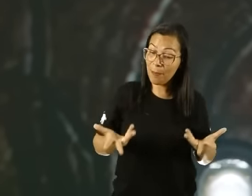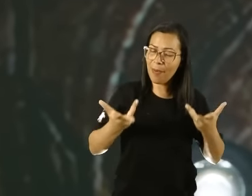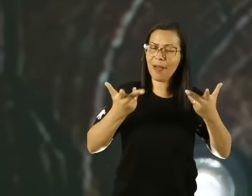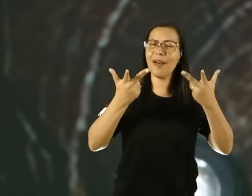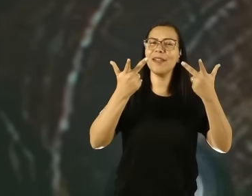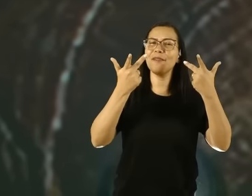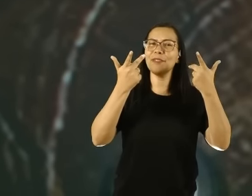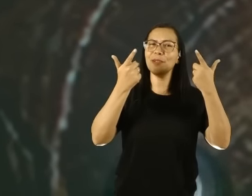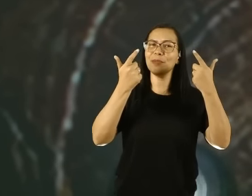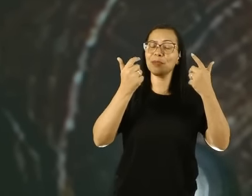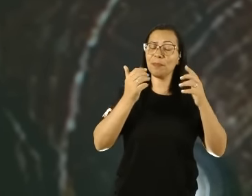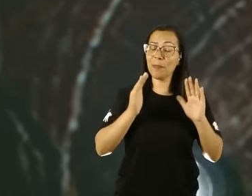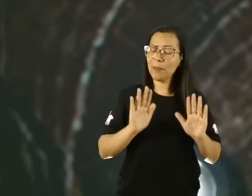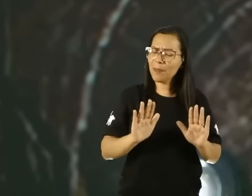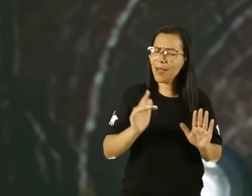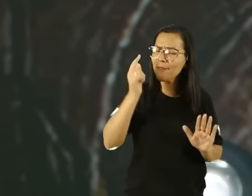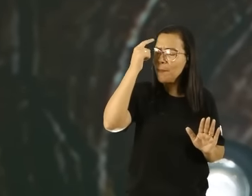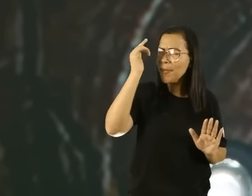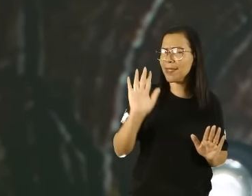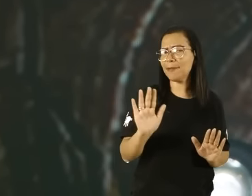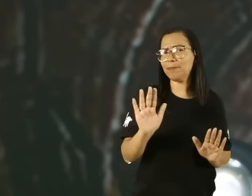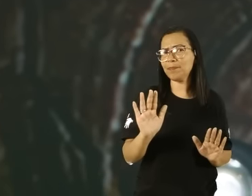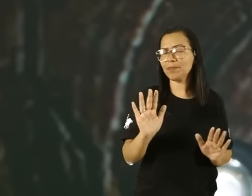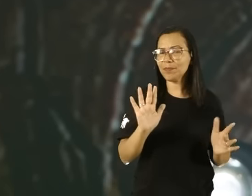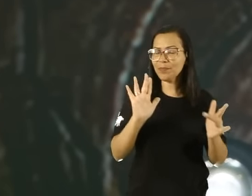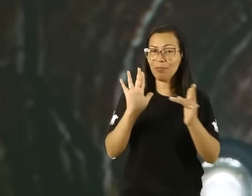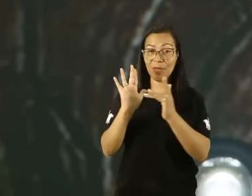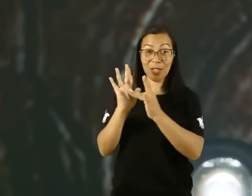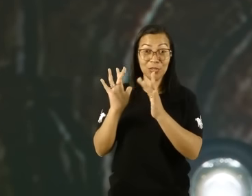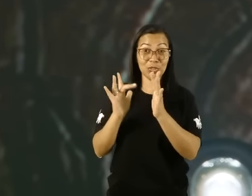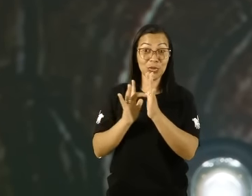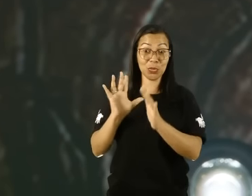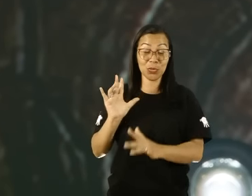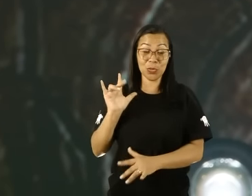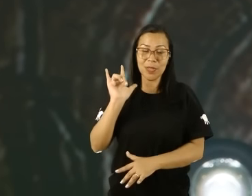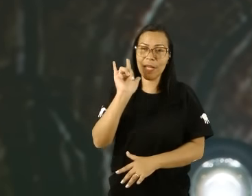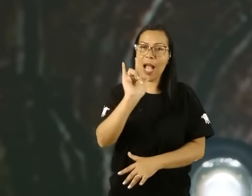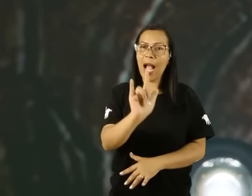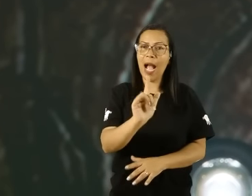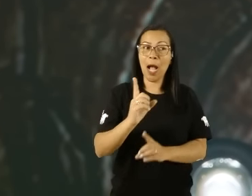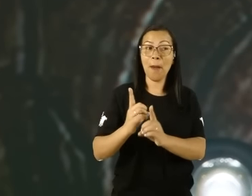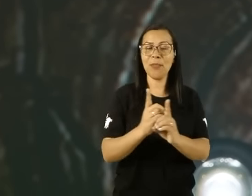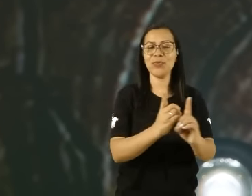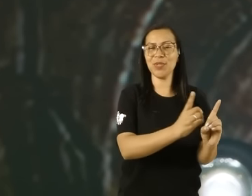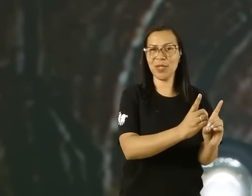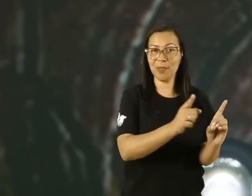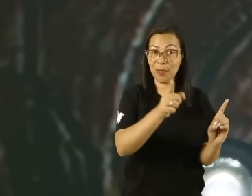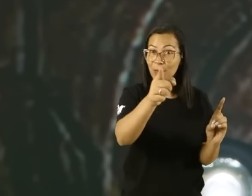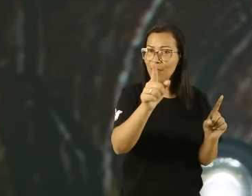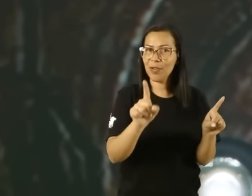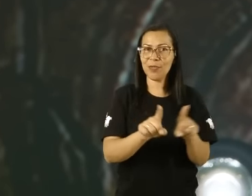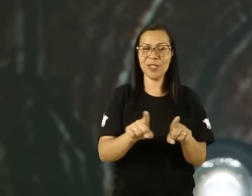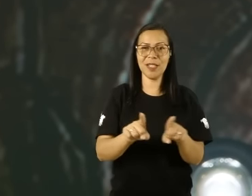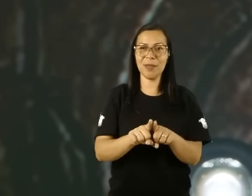Jesus foi ali porque ama. E eu quero dizer para nós orarmos. Que seja lá qual foi a bobagem